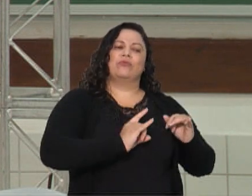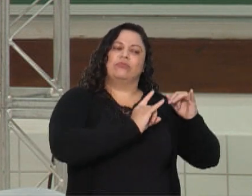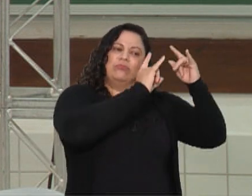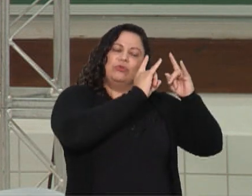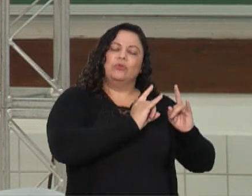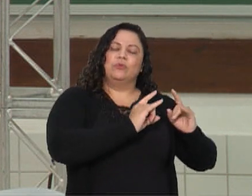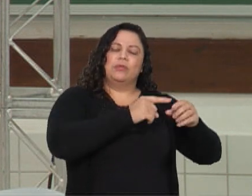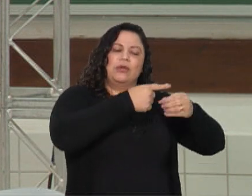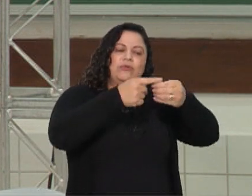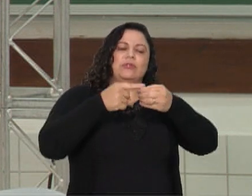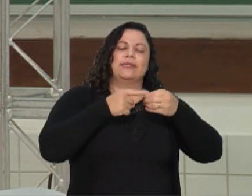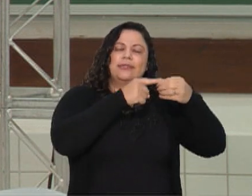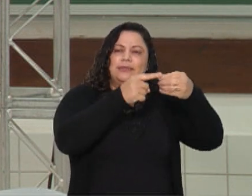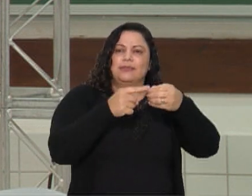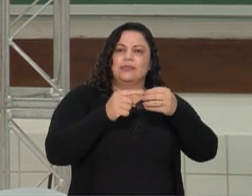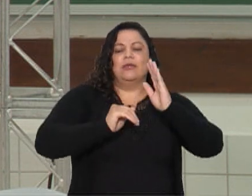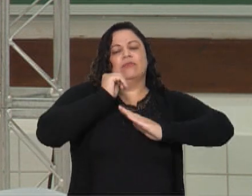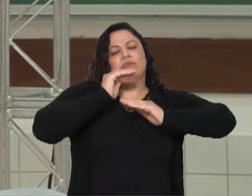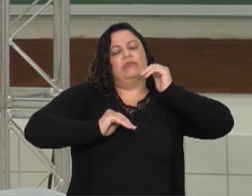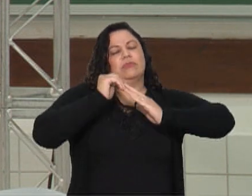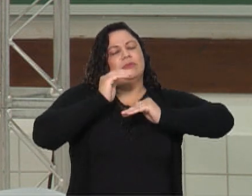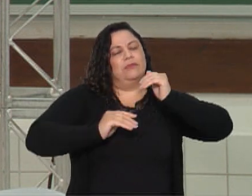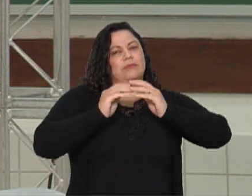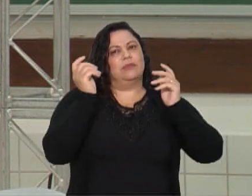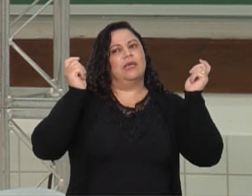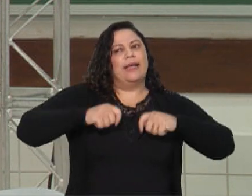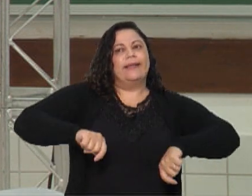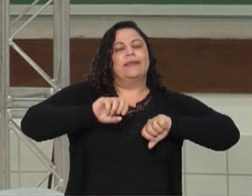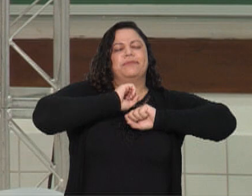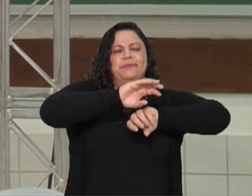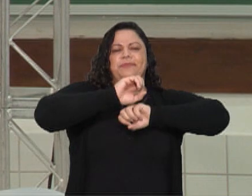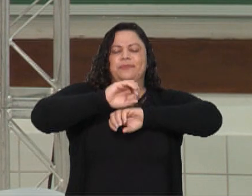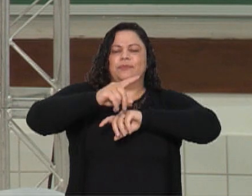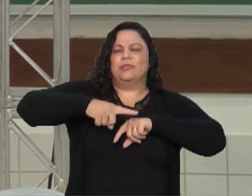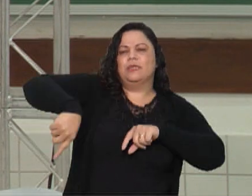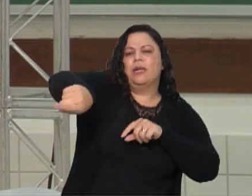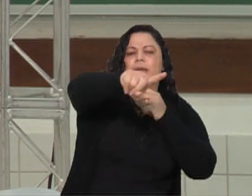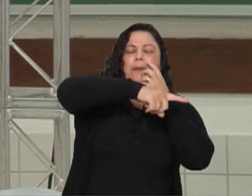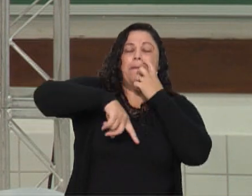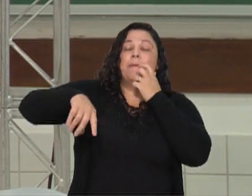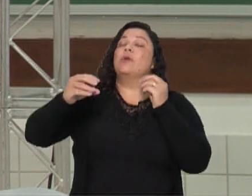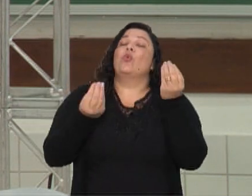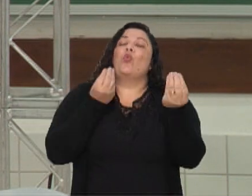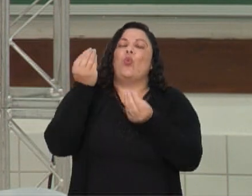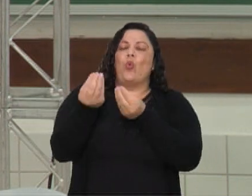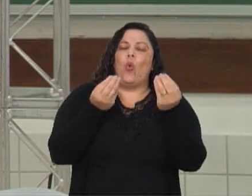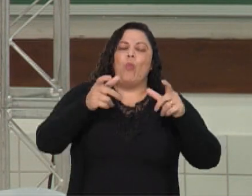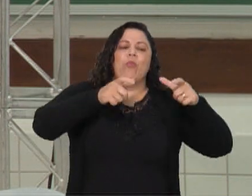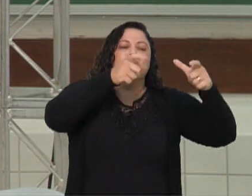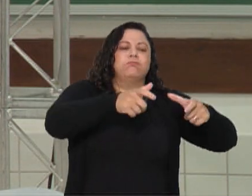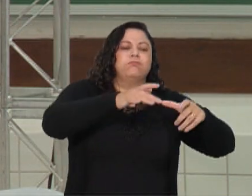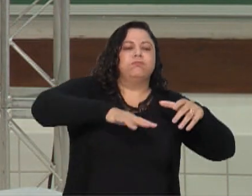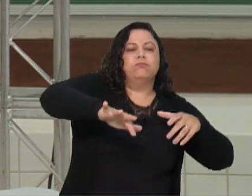né? Trabalhando aí a urbanização deste local, certo? Muito bem, vamos